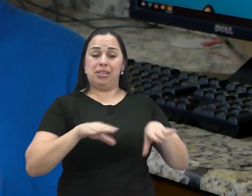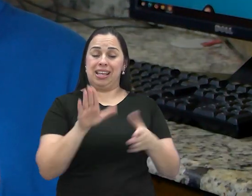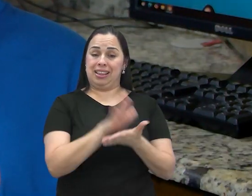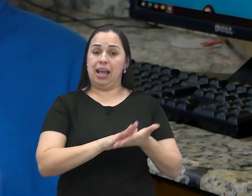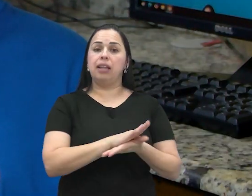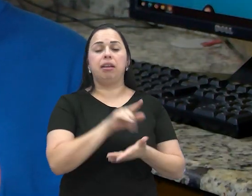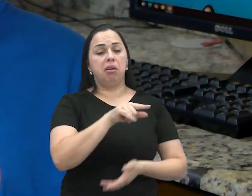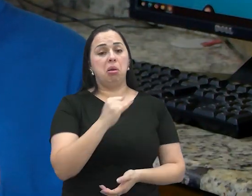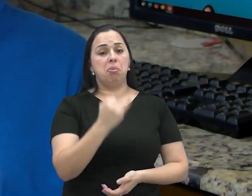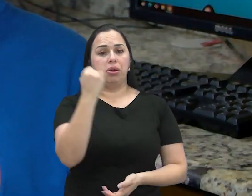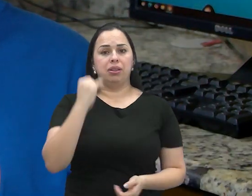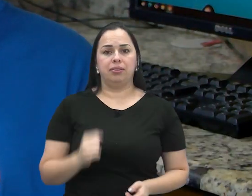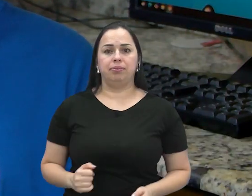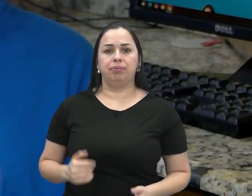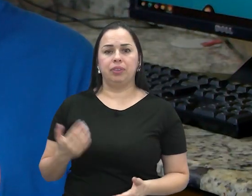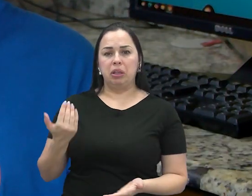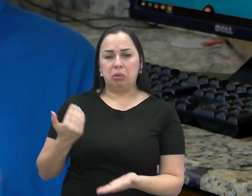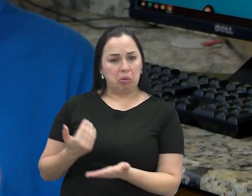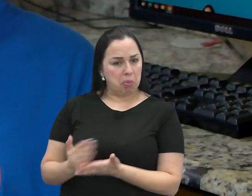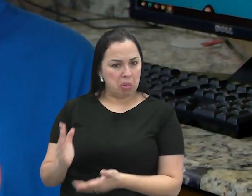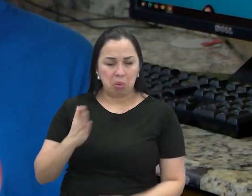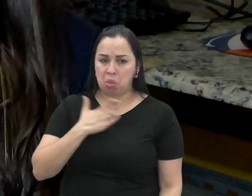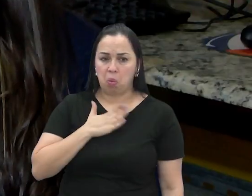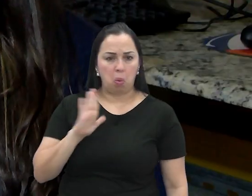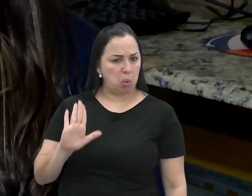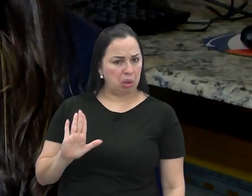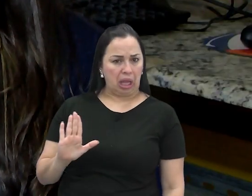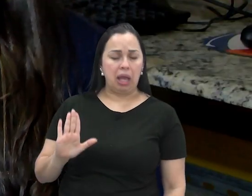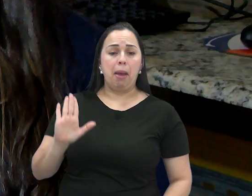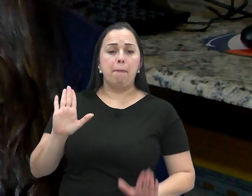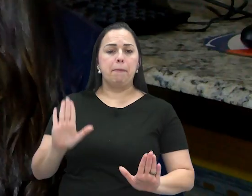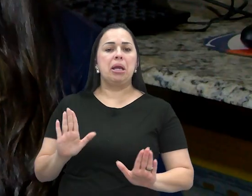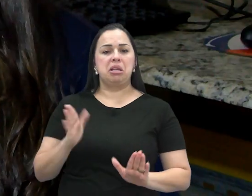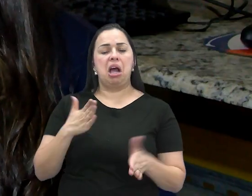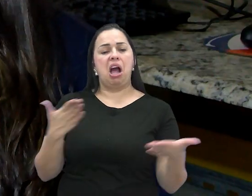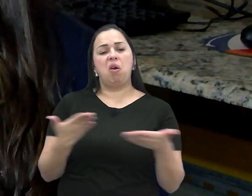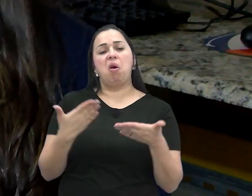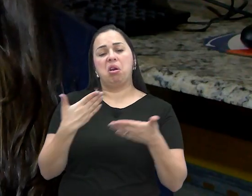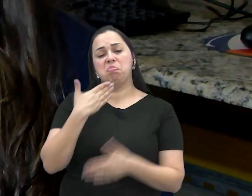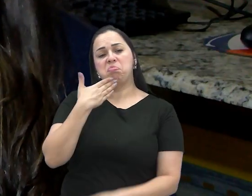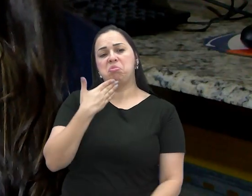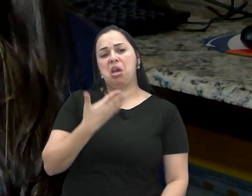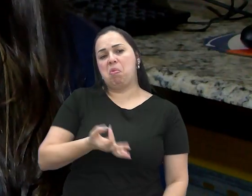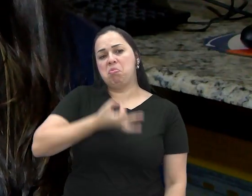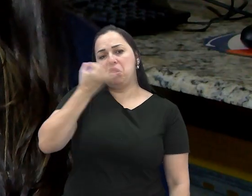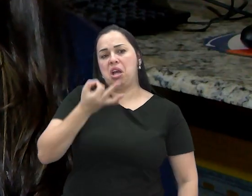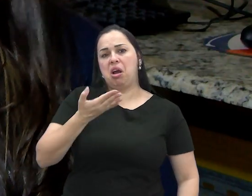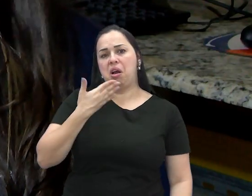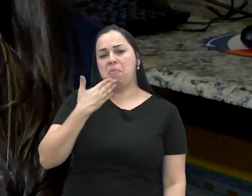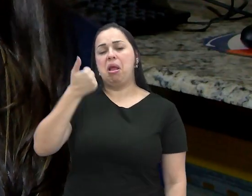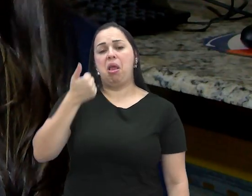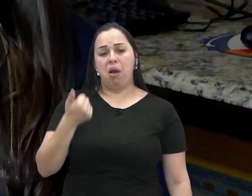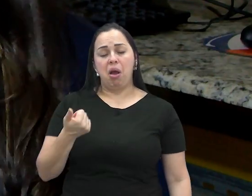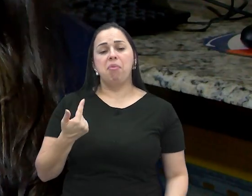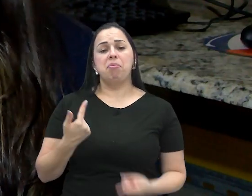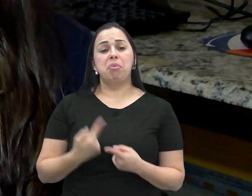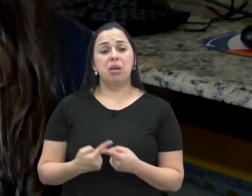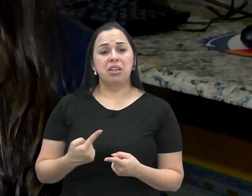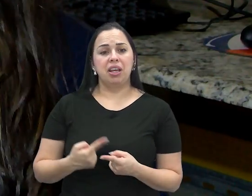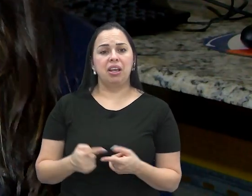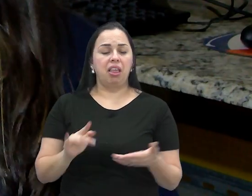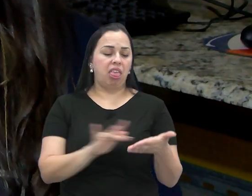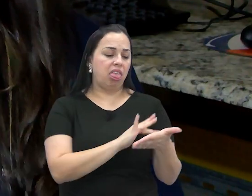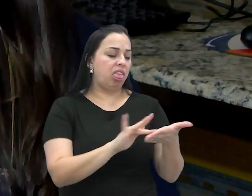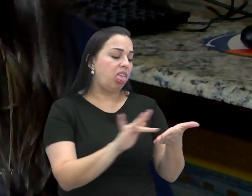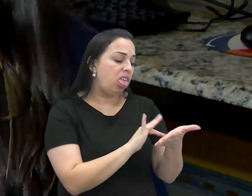saber aplicar isso para a nossa vida. Então, eu acho muito importante. No começo eu não gostei muito, mas eu acho melhor não usar